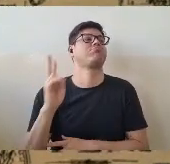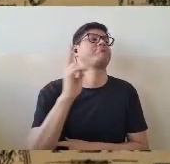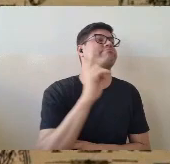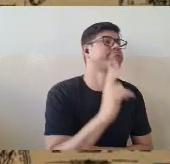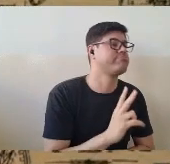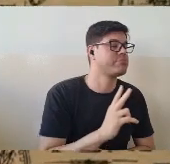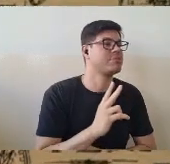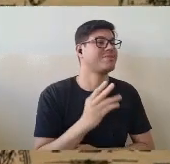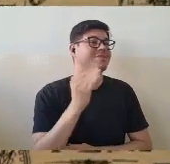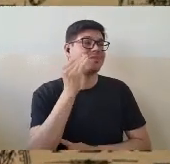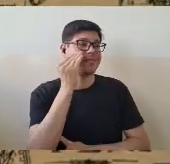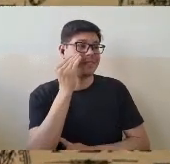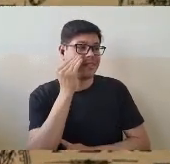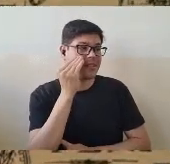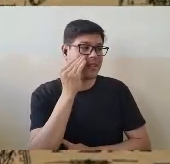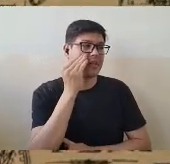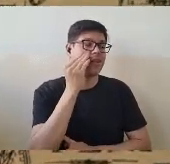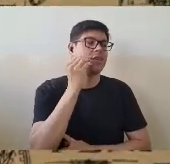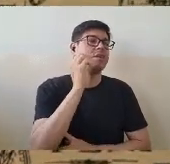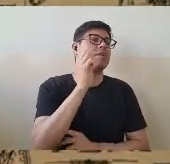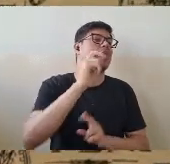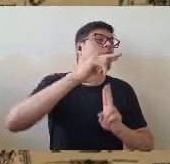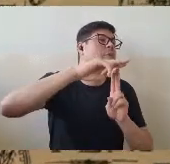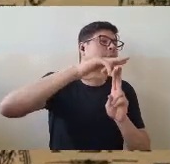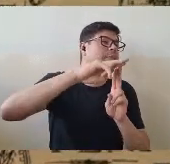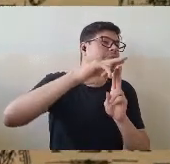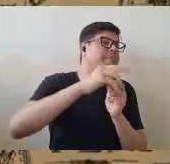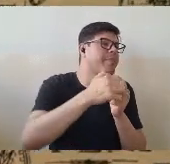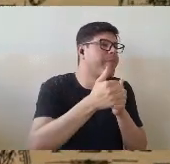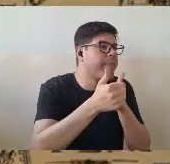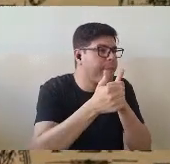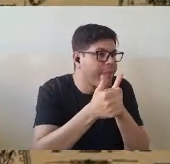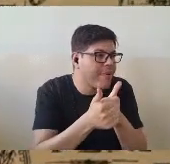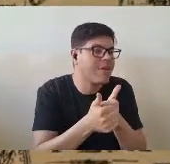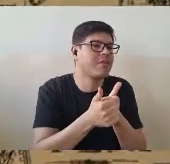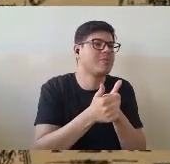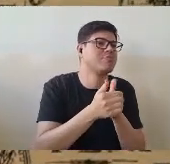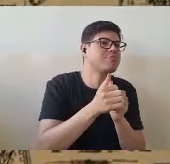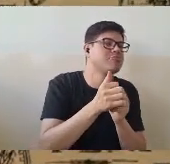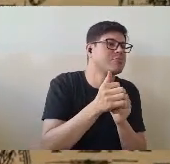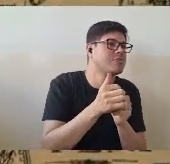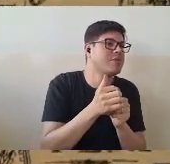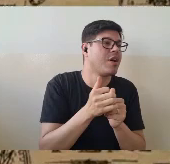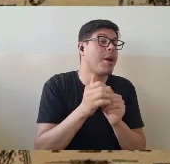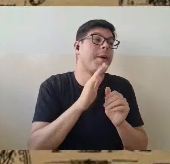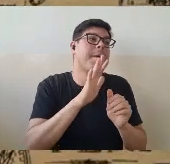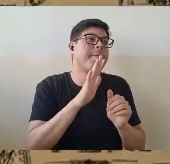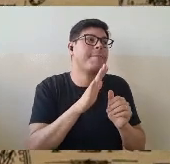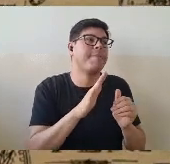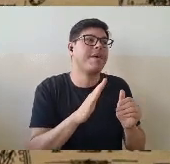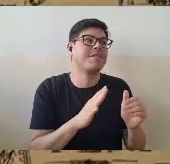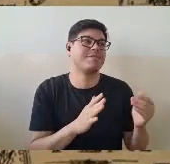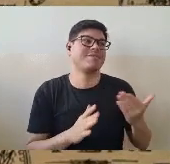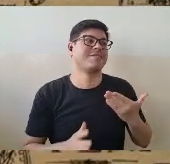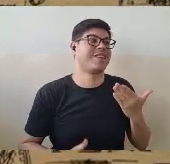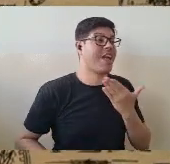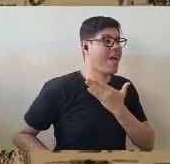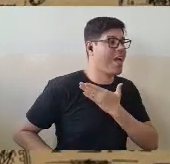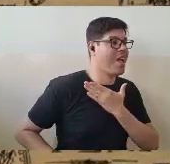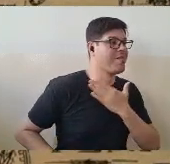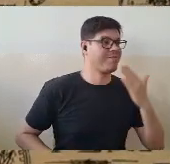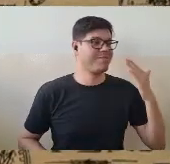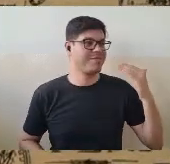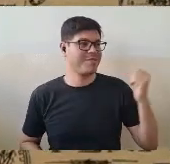a Uberaba, entendeu, mas sempre com convite reiterado para vir para cá. E acaba coincidindo depois, viemos para cá,